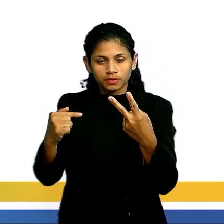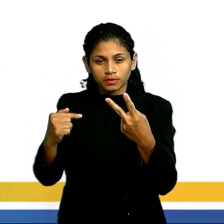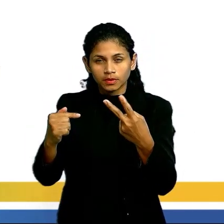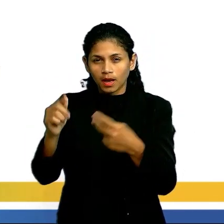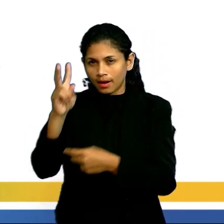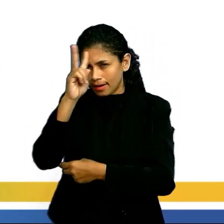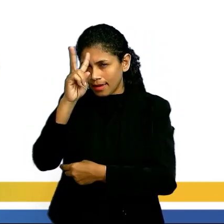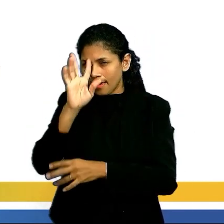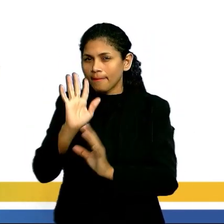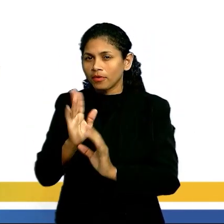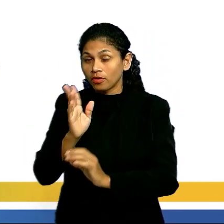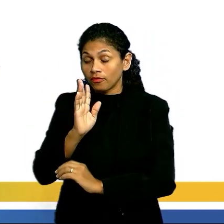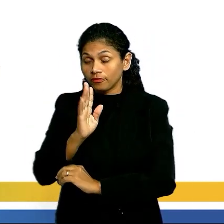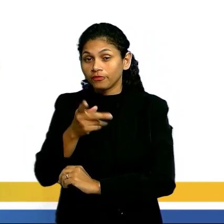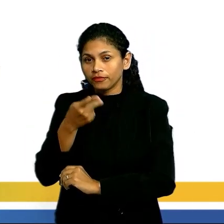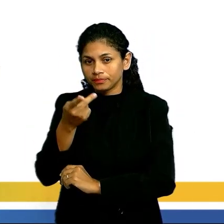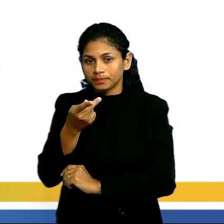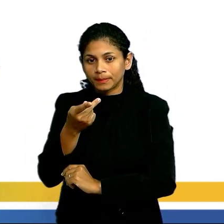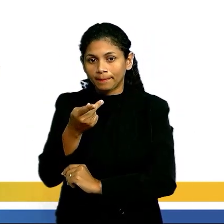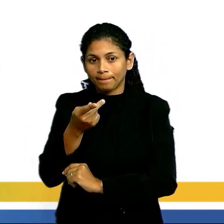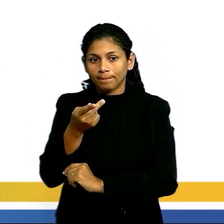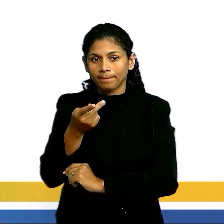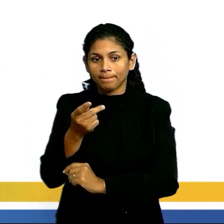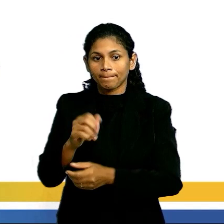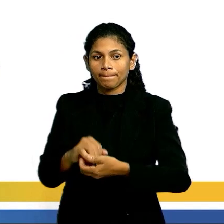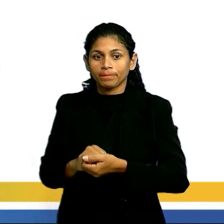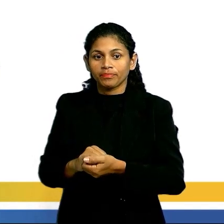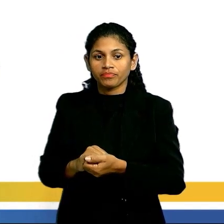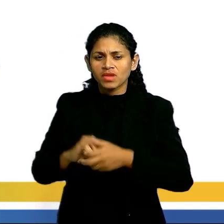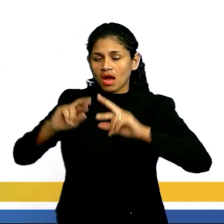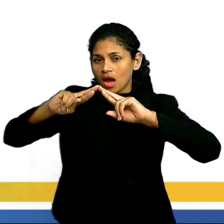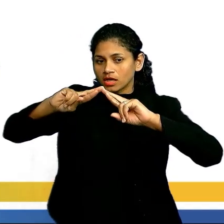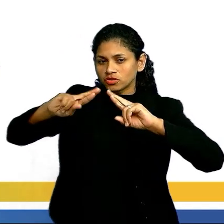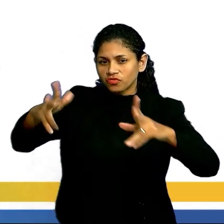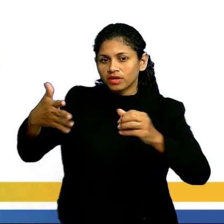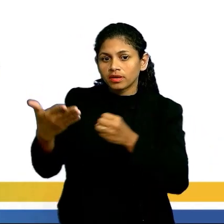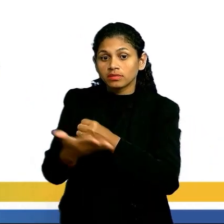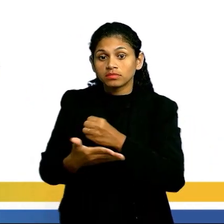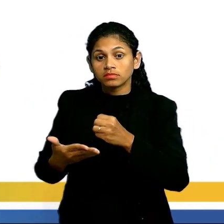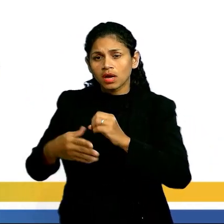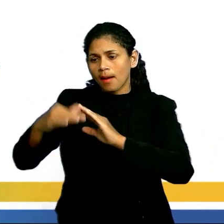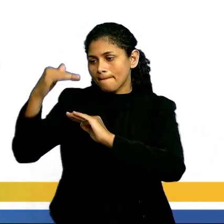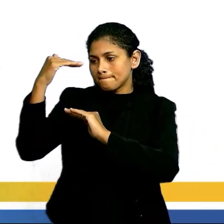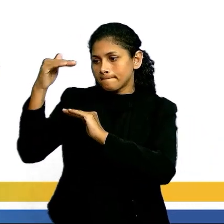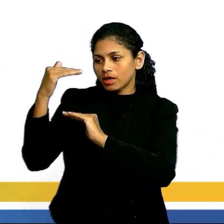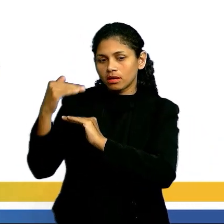classificações citadas é que a mais recente se baseia